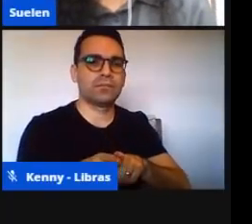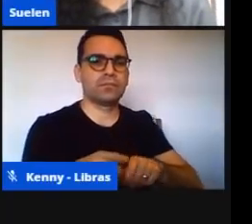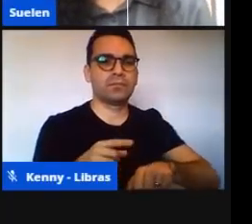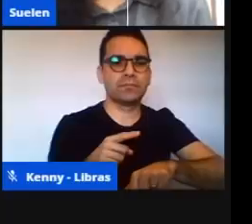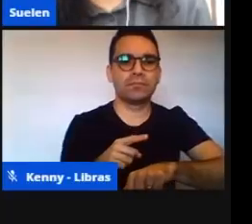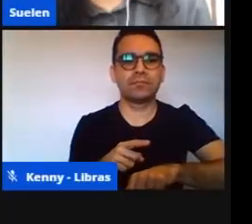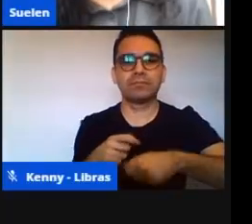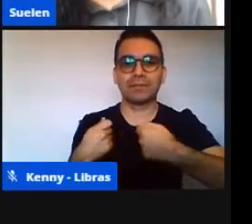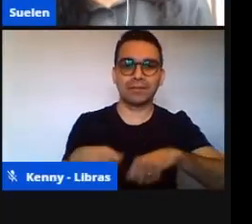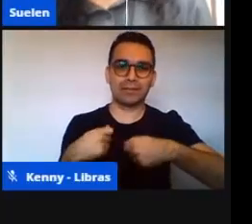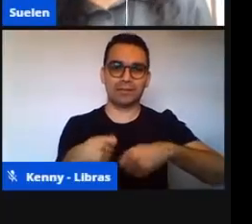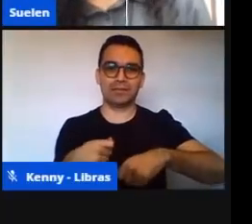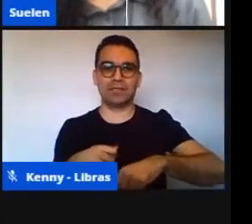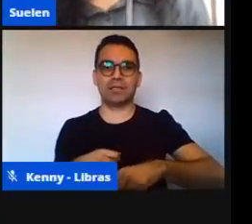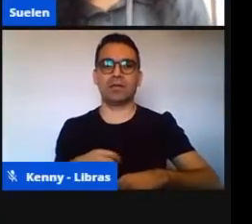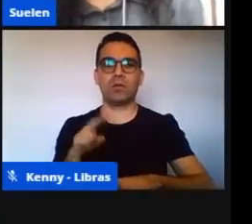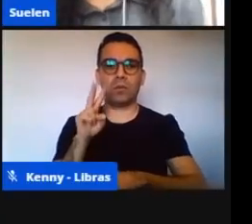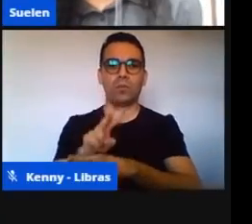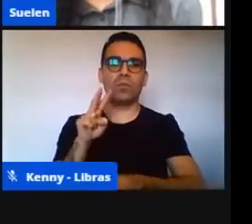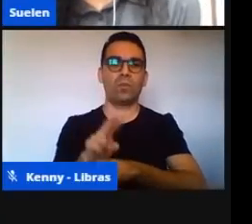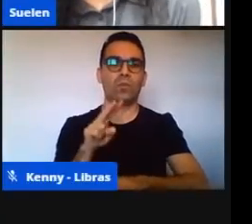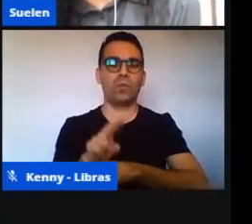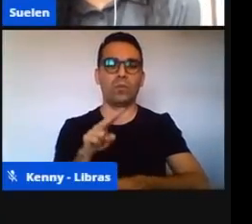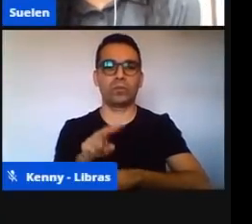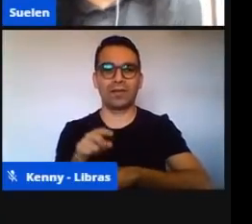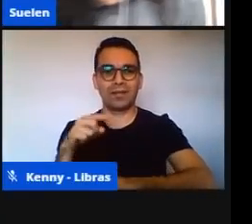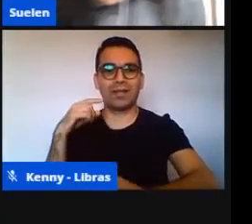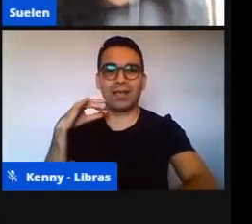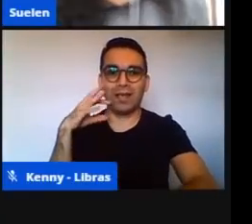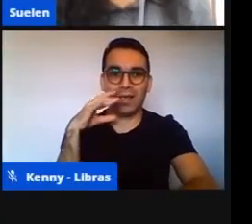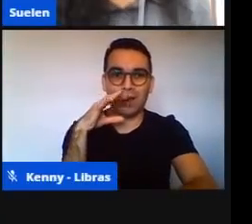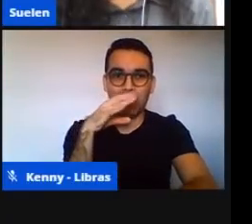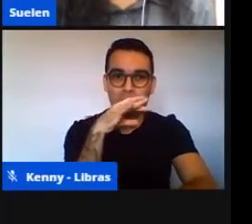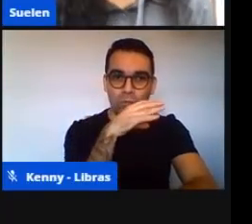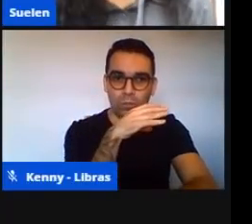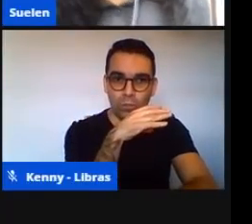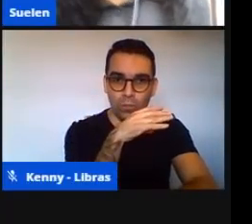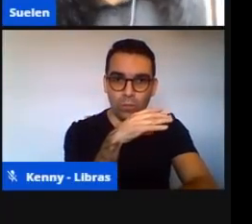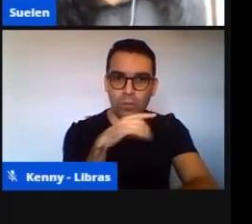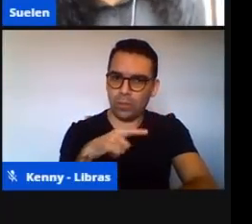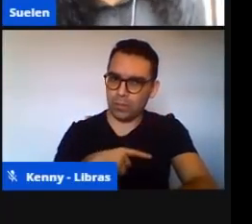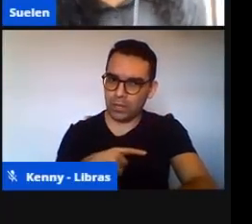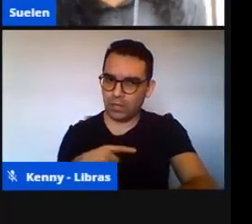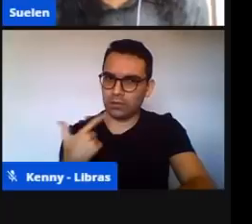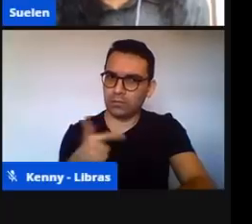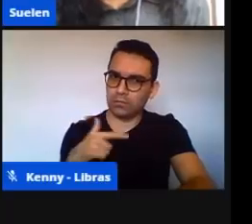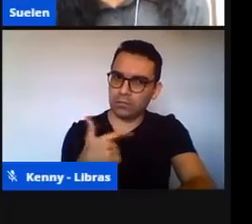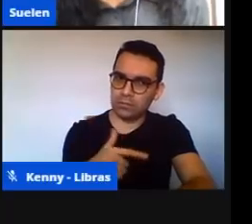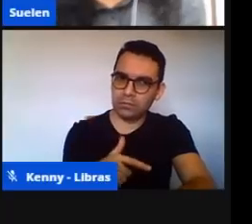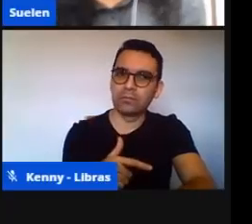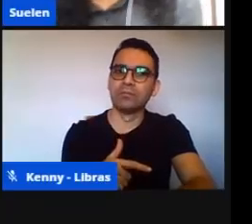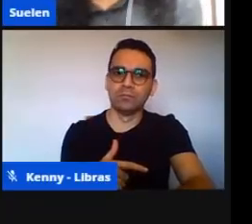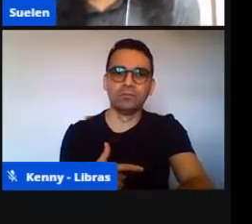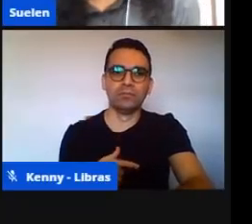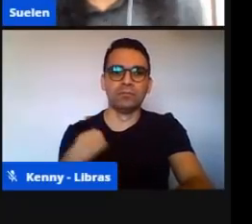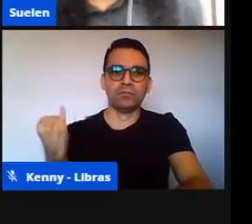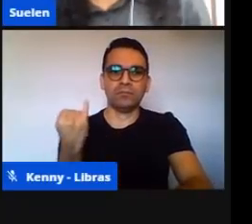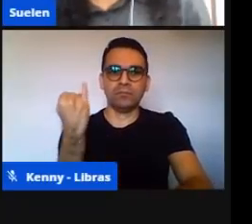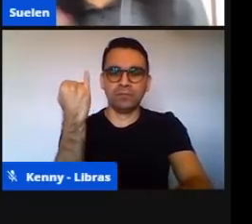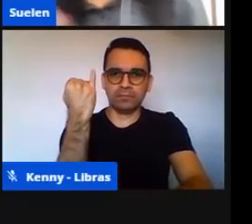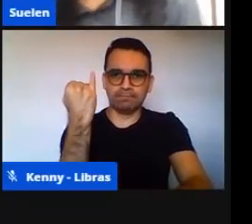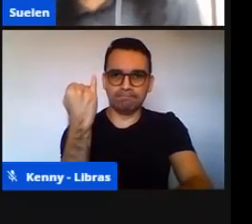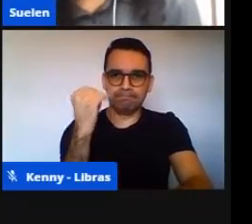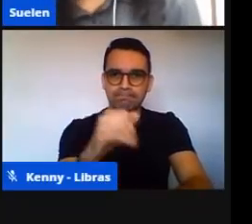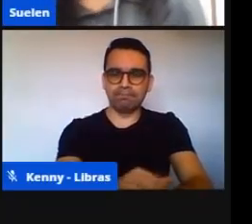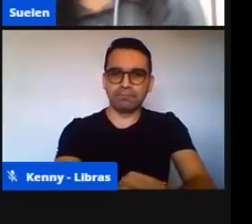as etapas de produção desse alimento para que haja uma higiene adequada, para que haja